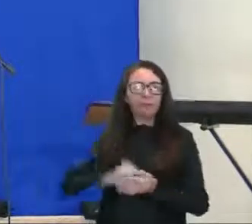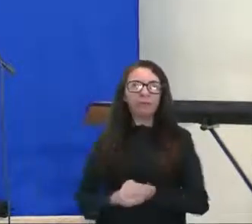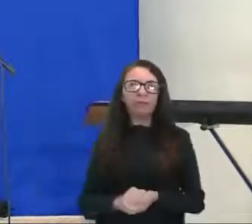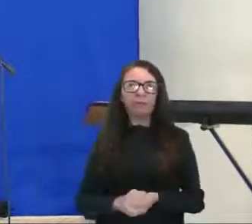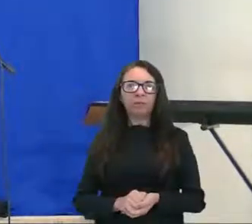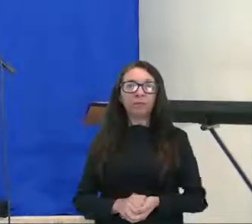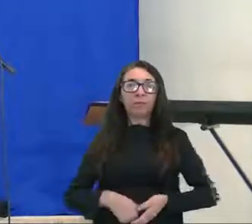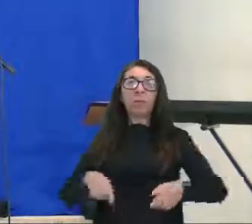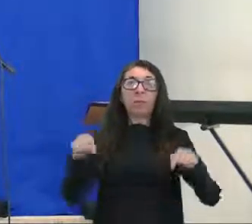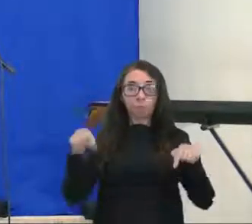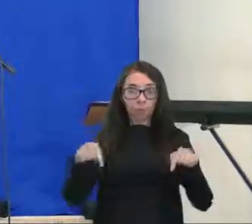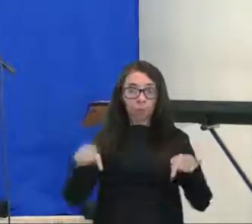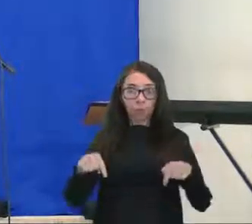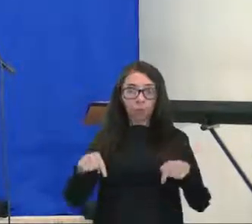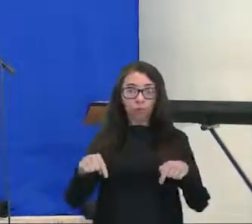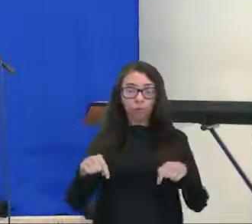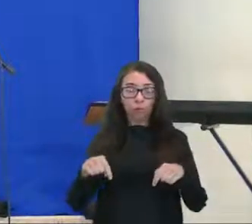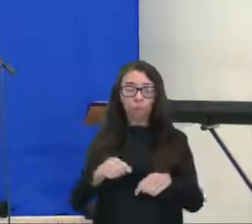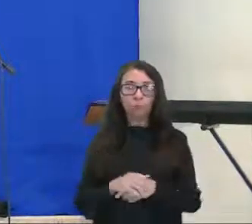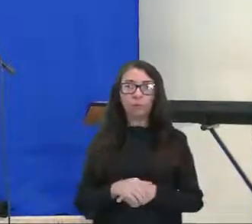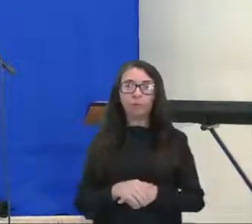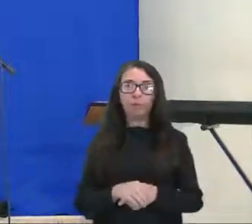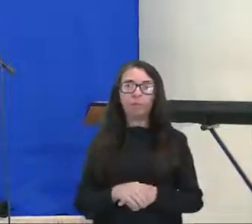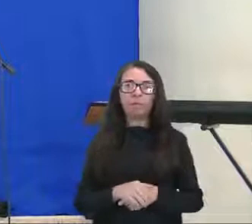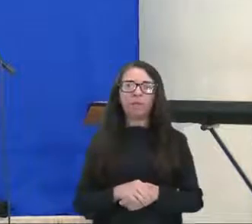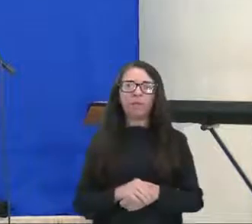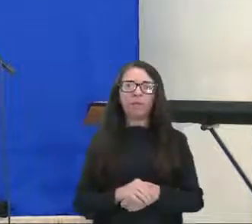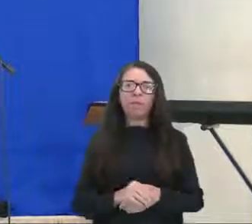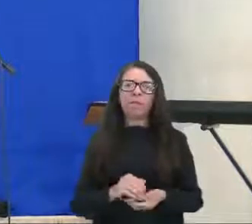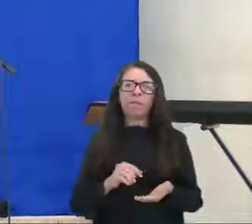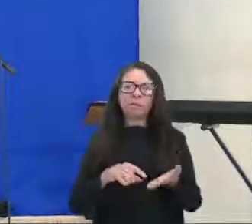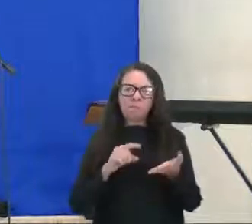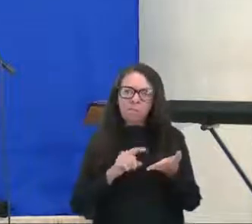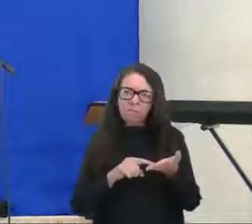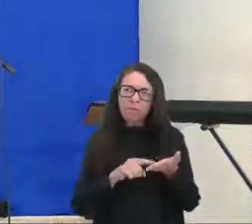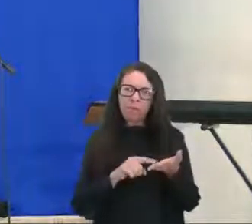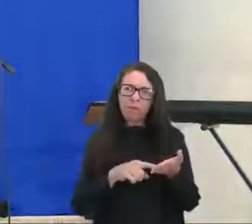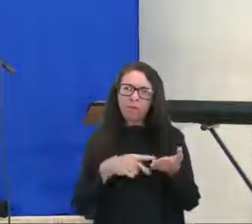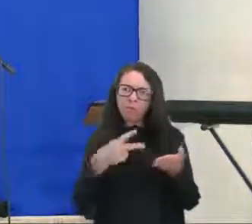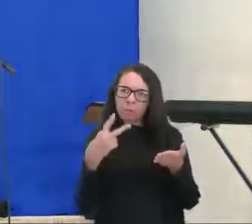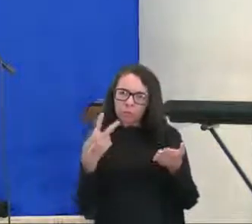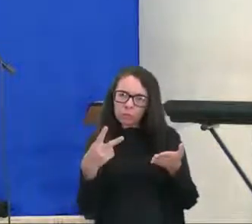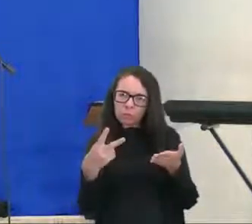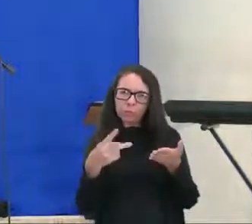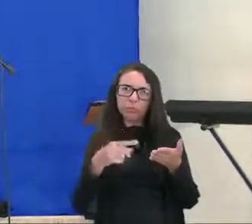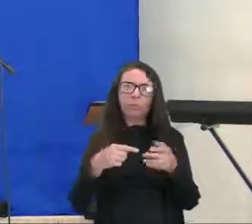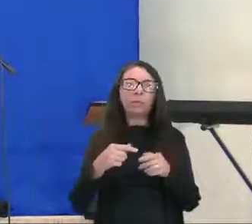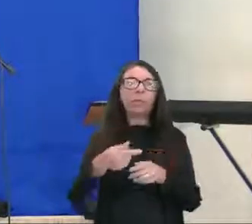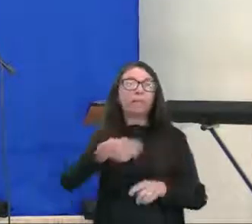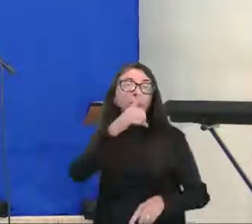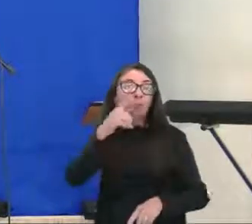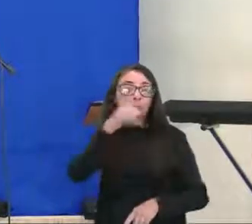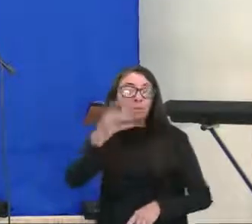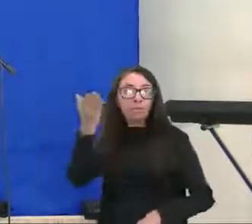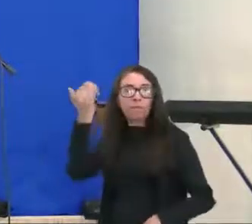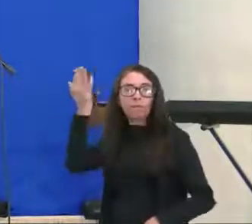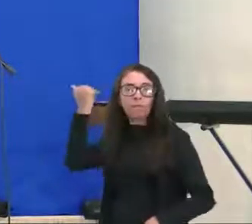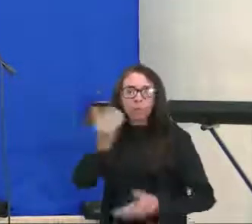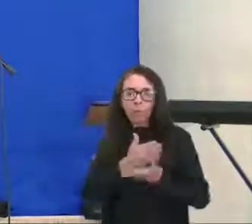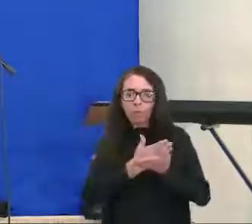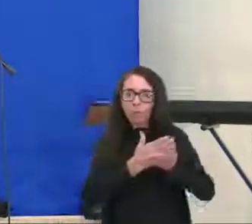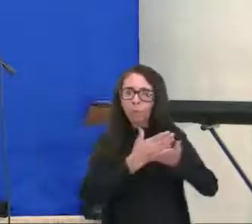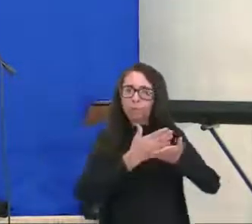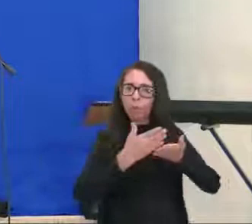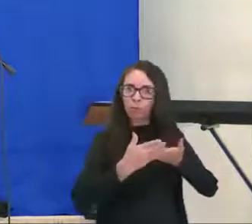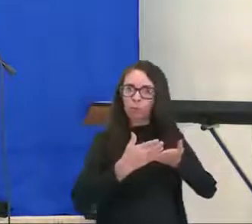por diante. Amados, vamos fazer aqui uma oração inicial para que o Espírito Santo nos